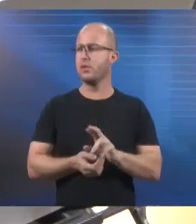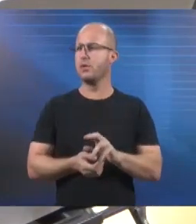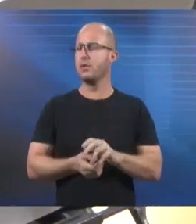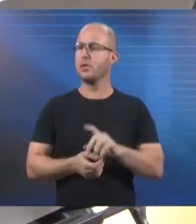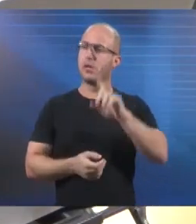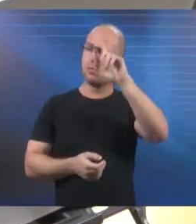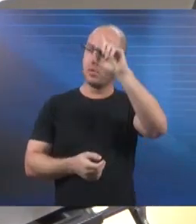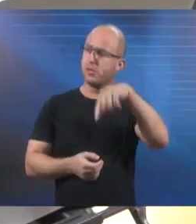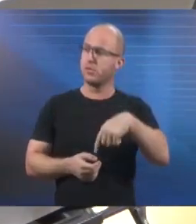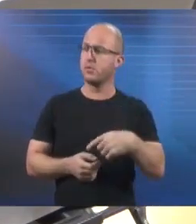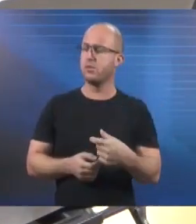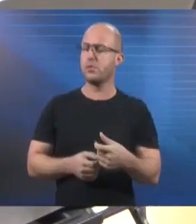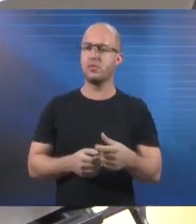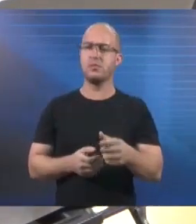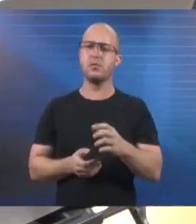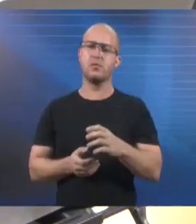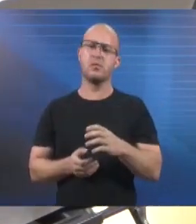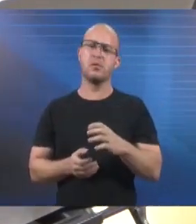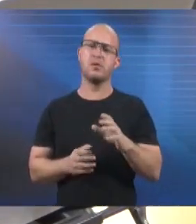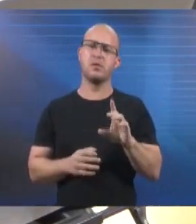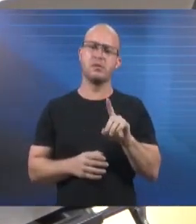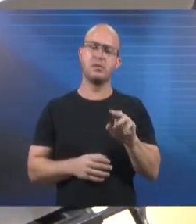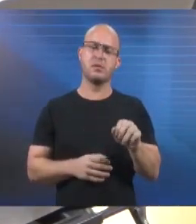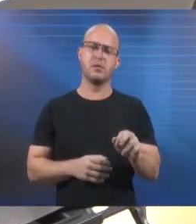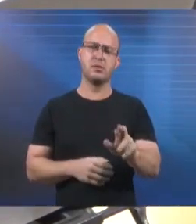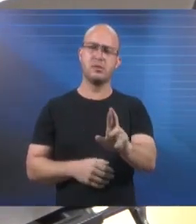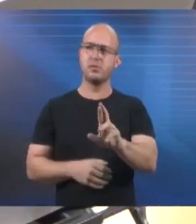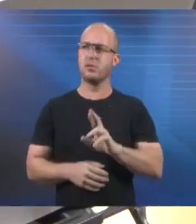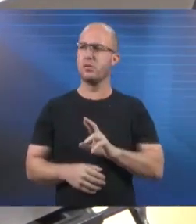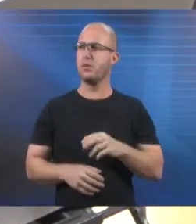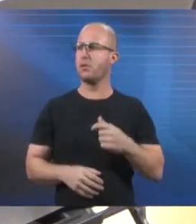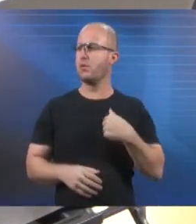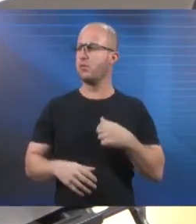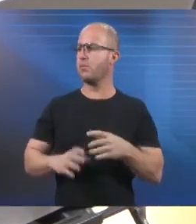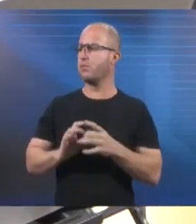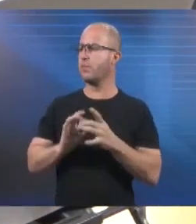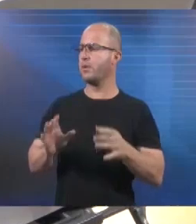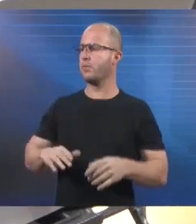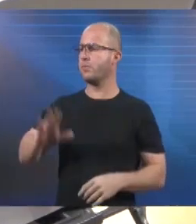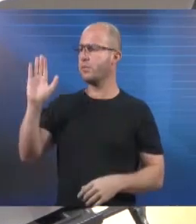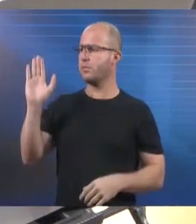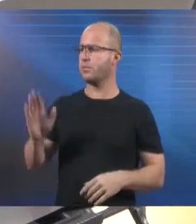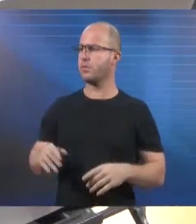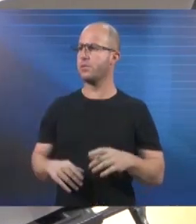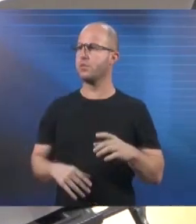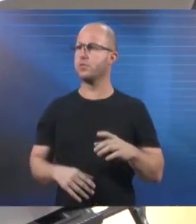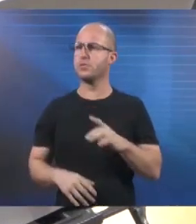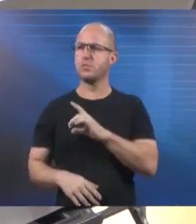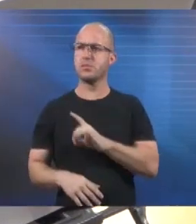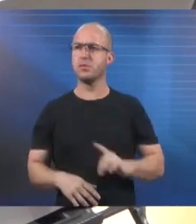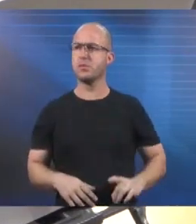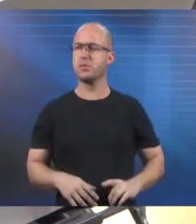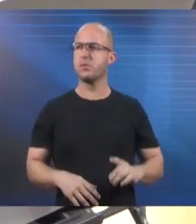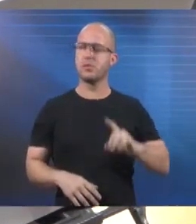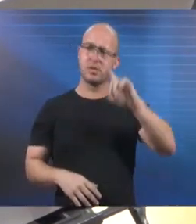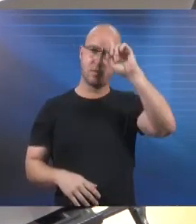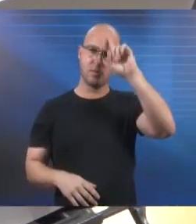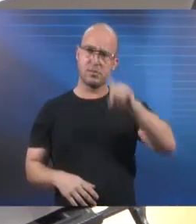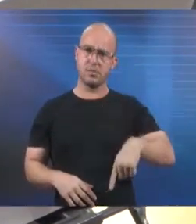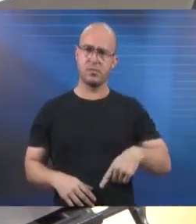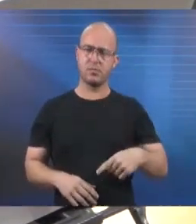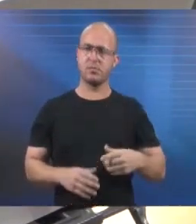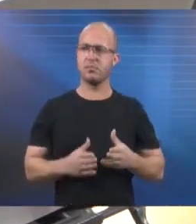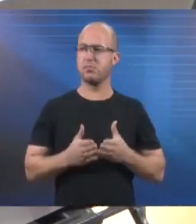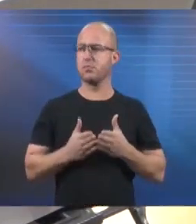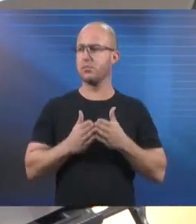vi para cá antes da licença sair eu concedo uma parte para que os colegas digam quem foi que ordenou a draga